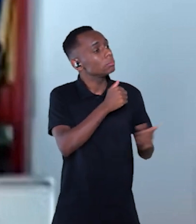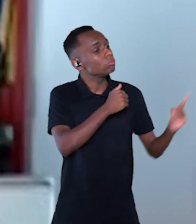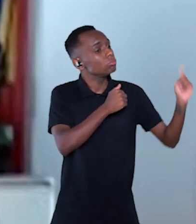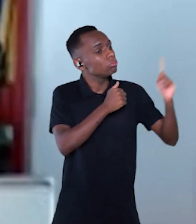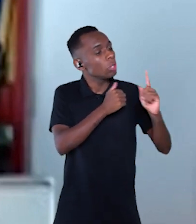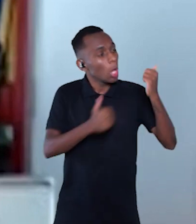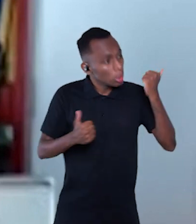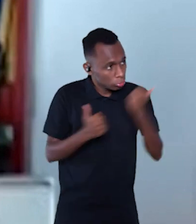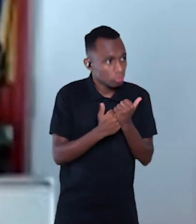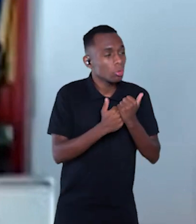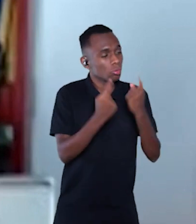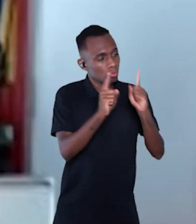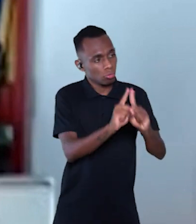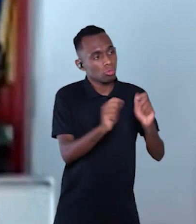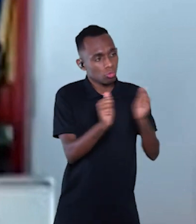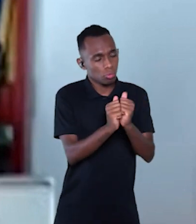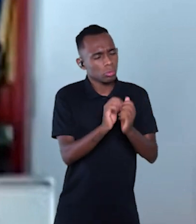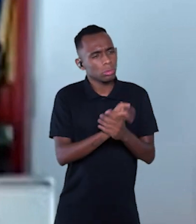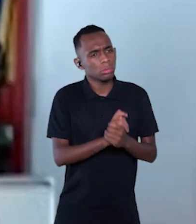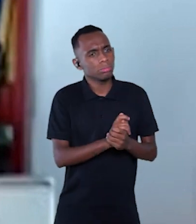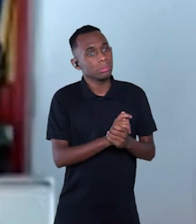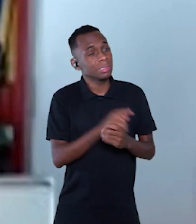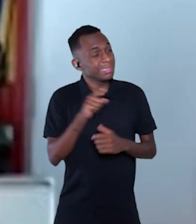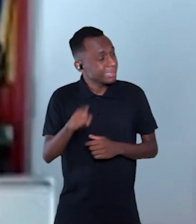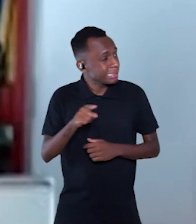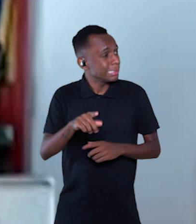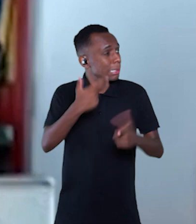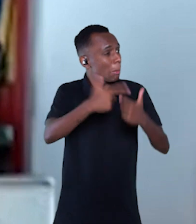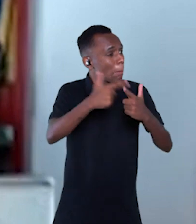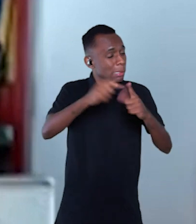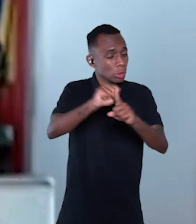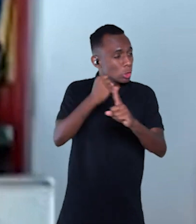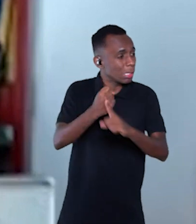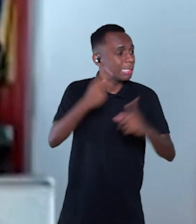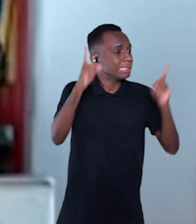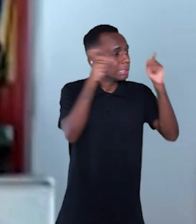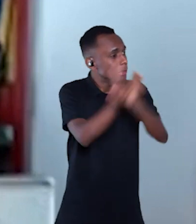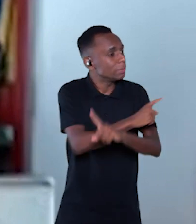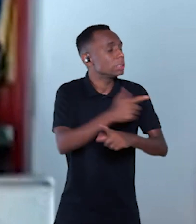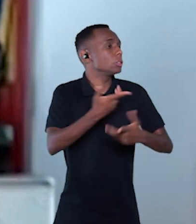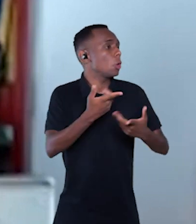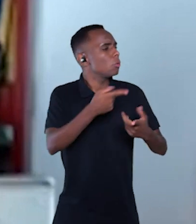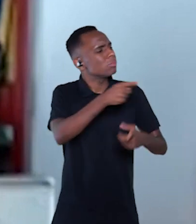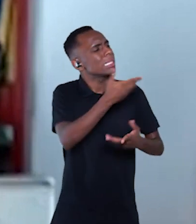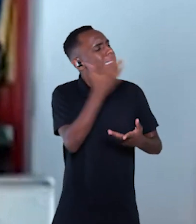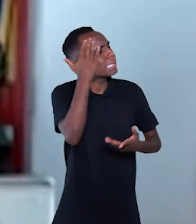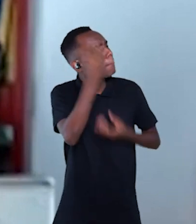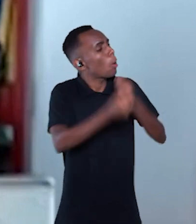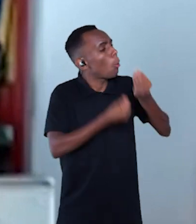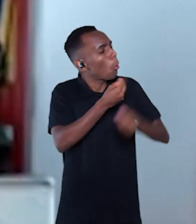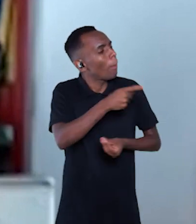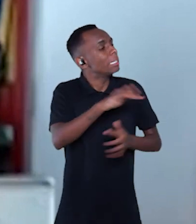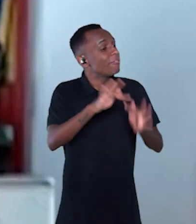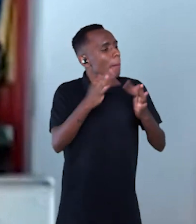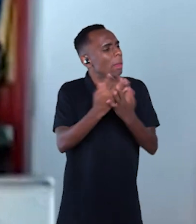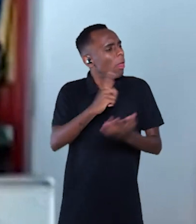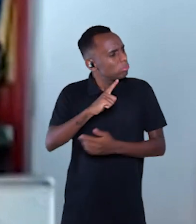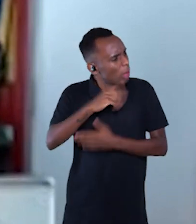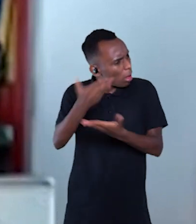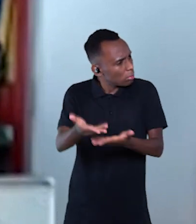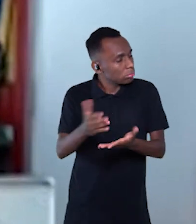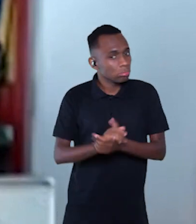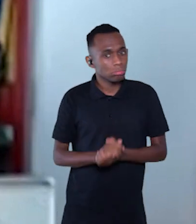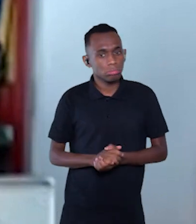que o ajudou a chegar até a nossa equipe. A situação social dele complica muito as coisas. Você sabe se ele